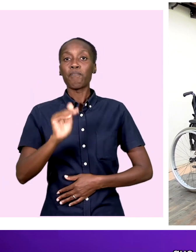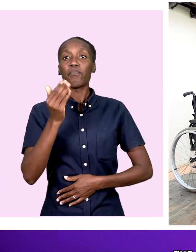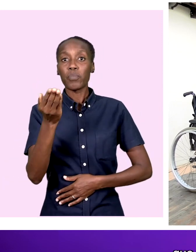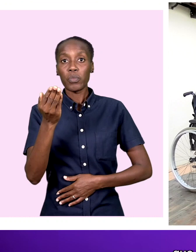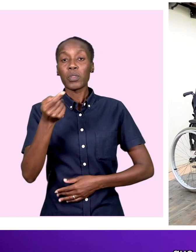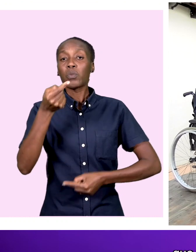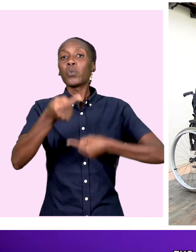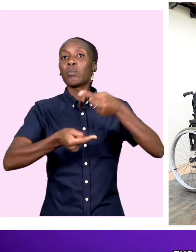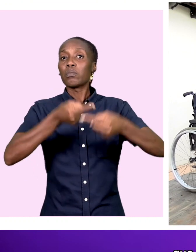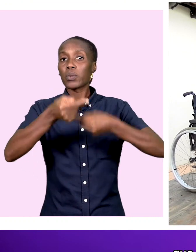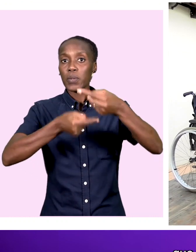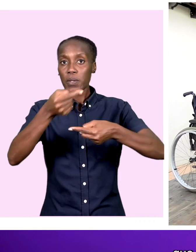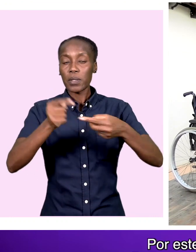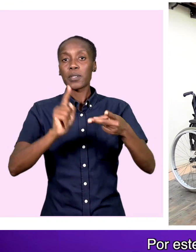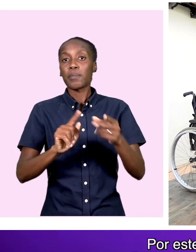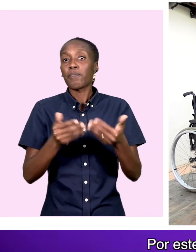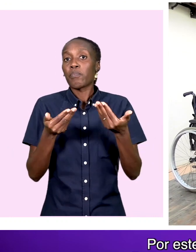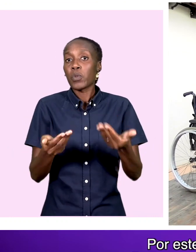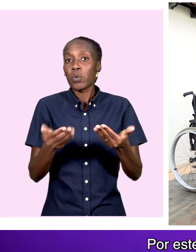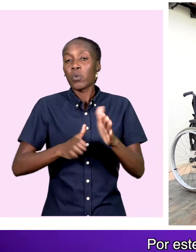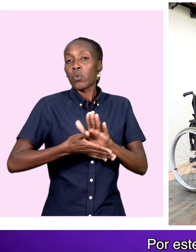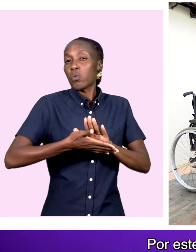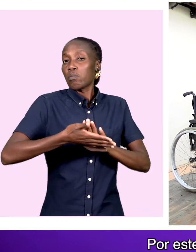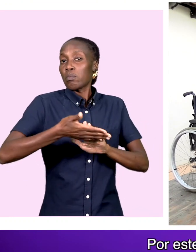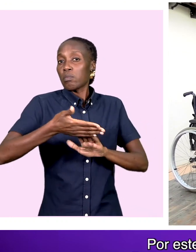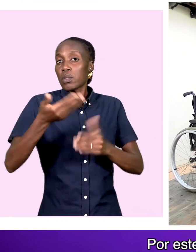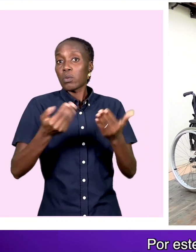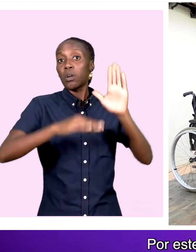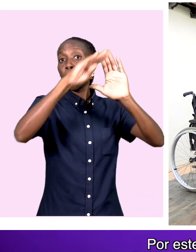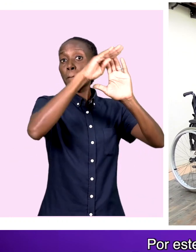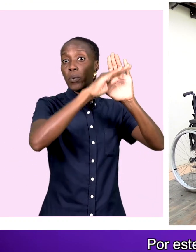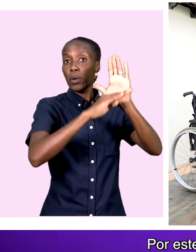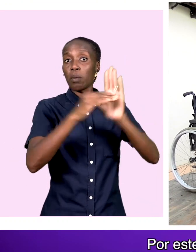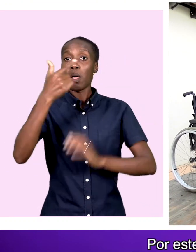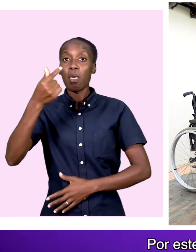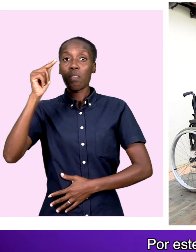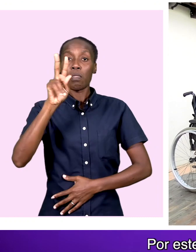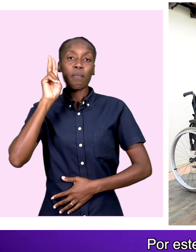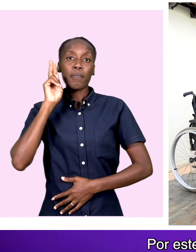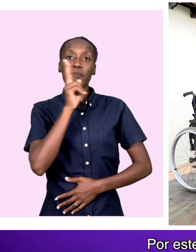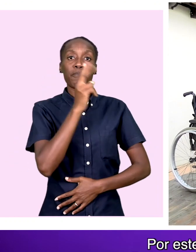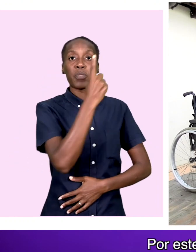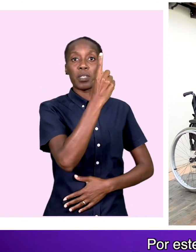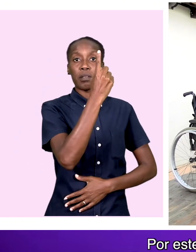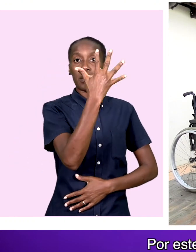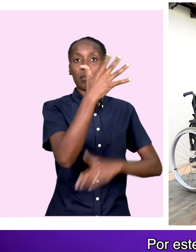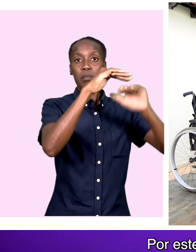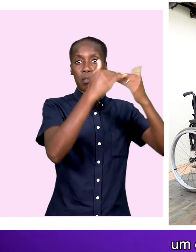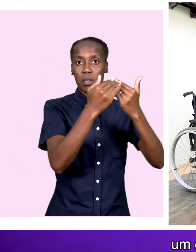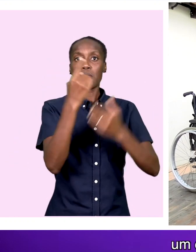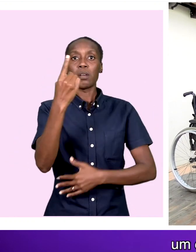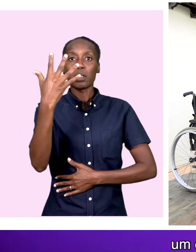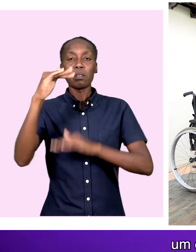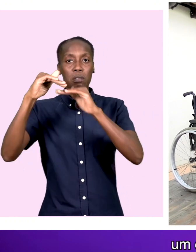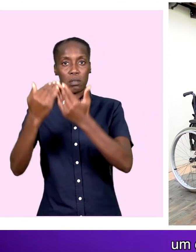deficiência neste processo. Por este motivo, a partir de hoje, o programa da TV Surdo terá em 15 dias